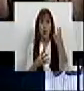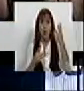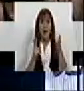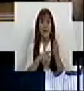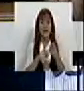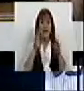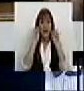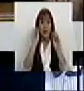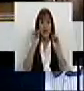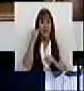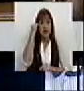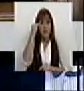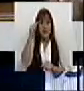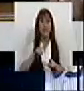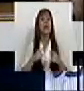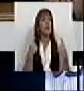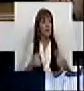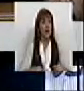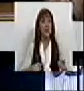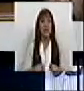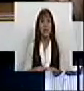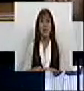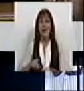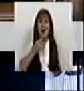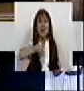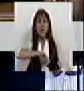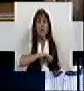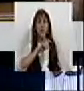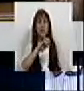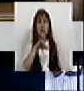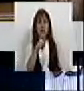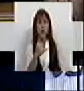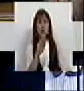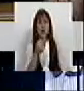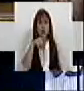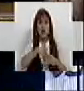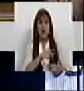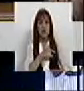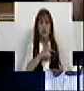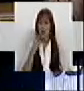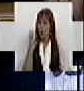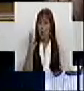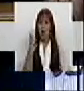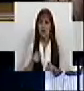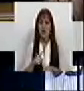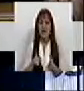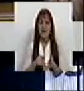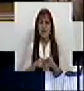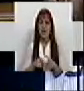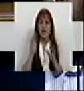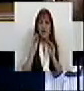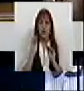necessidades especiais educativas. Em espanhol, 32 alunos numa turma, 4 com